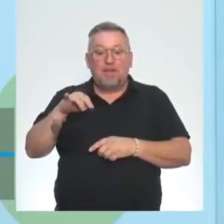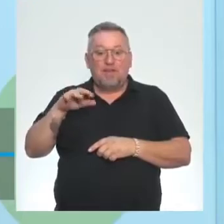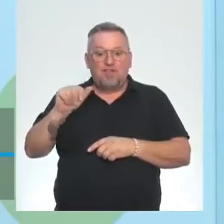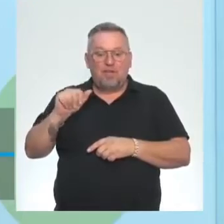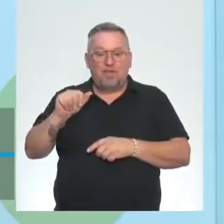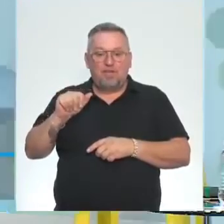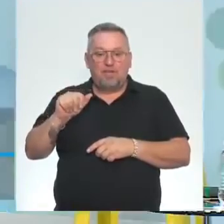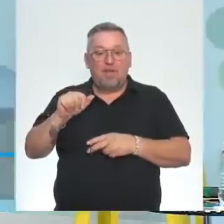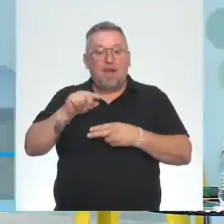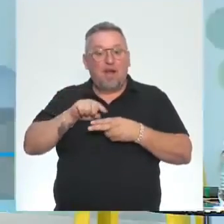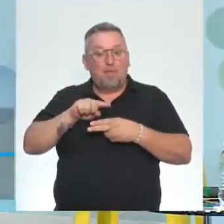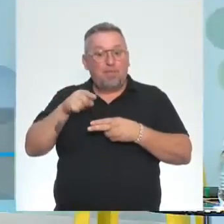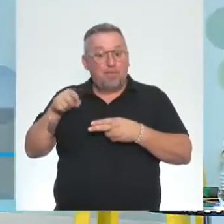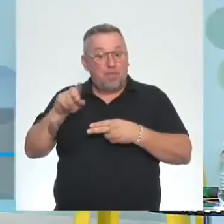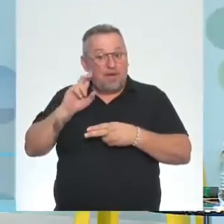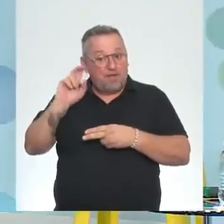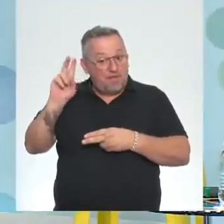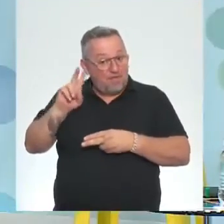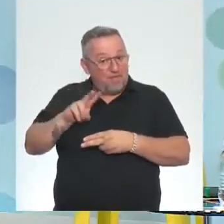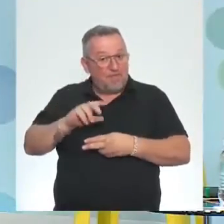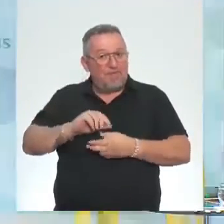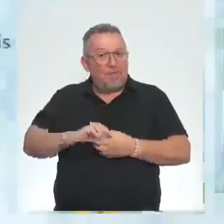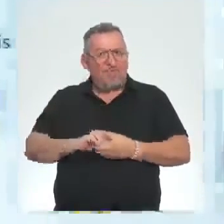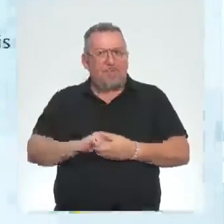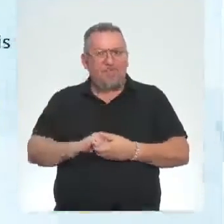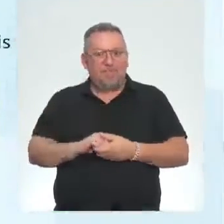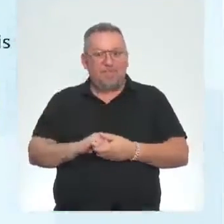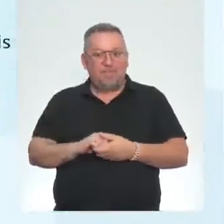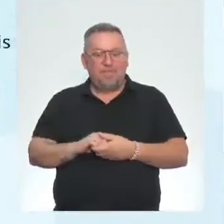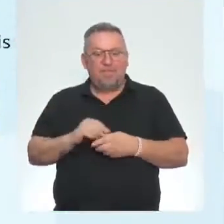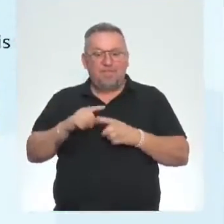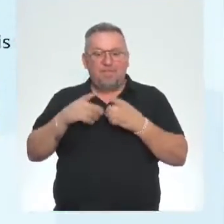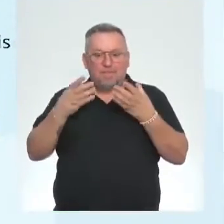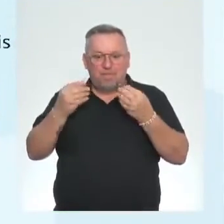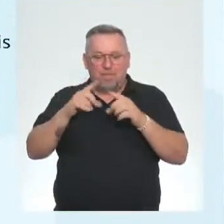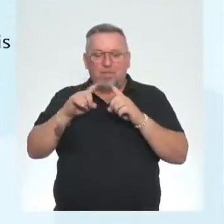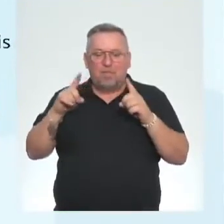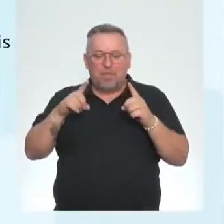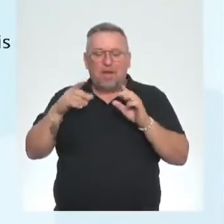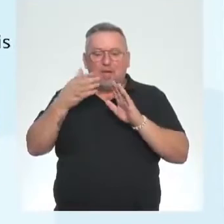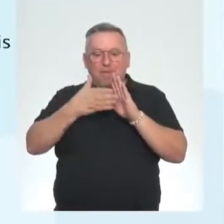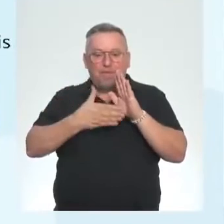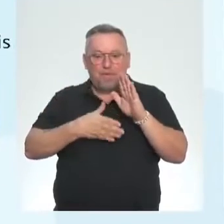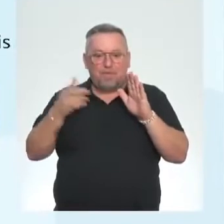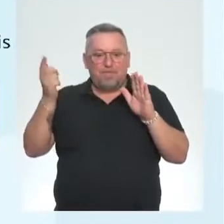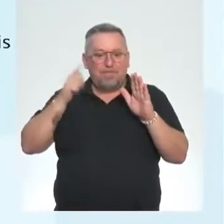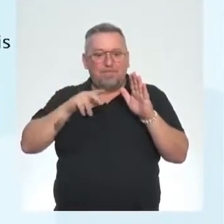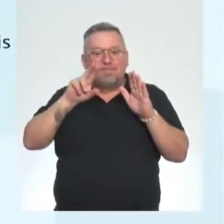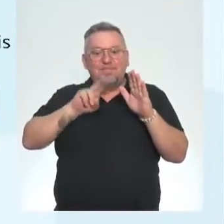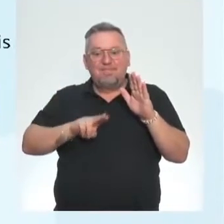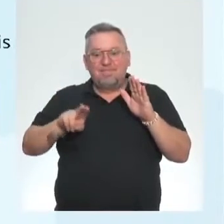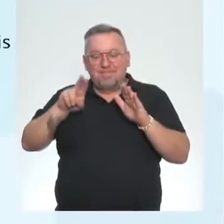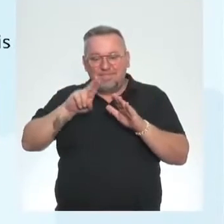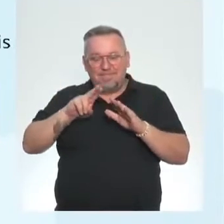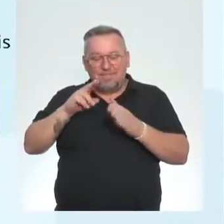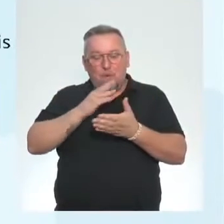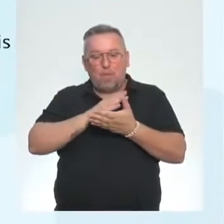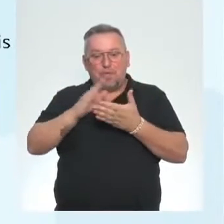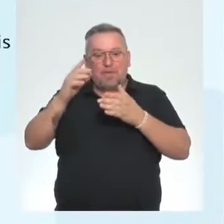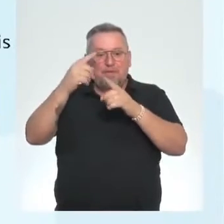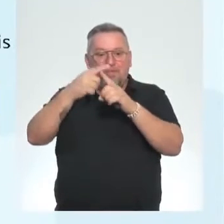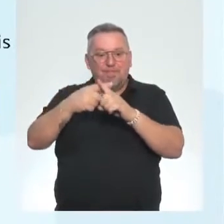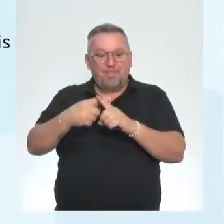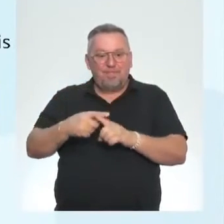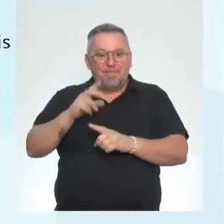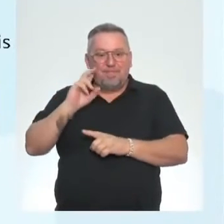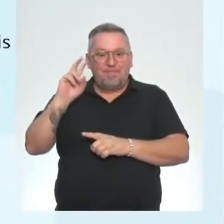aí, Osmar? Vamos lá. O número é meio absurdo, muito absurdo, mas a proposta aqui é que a gente utilize utilize o princípio multiplicativo